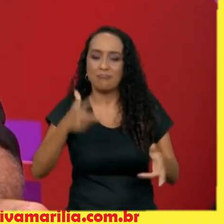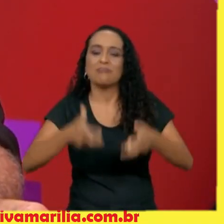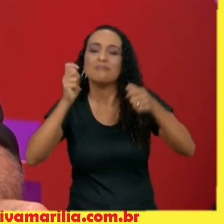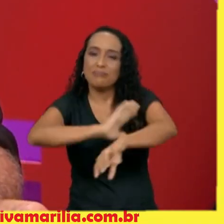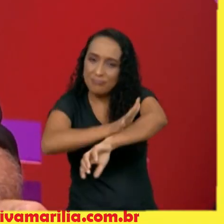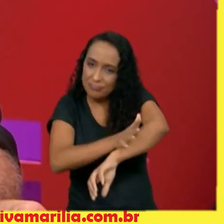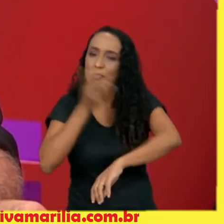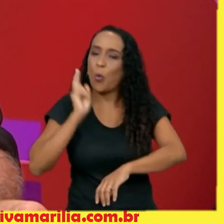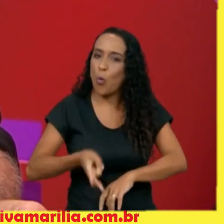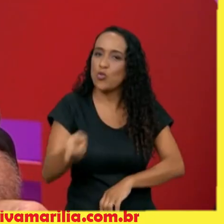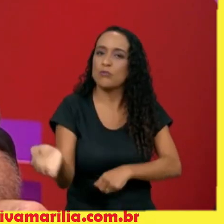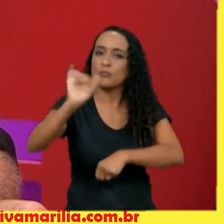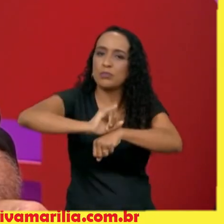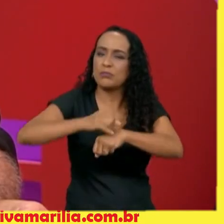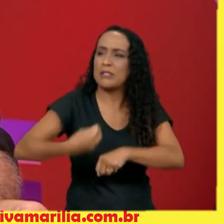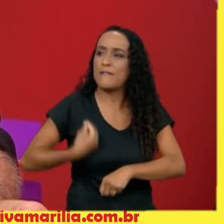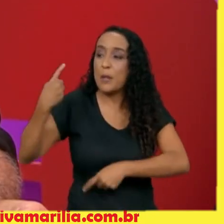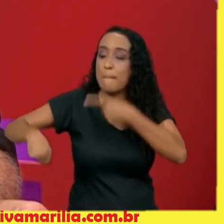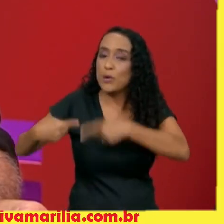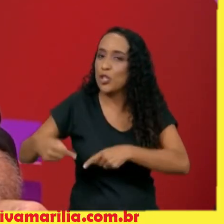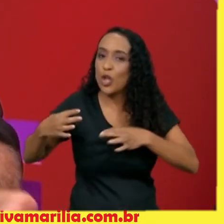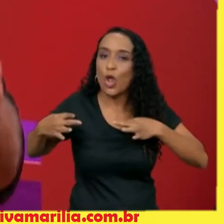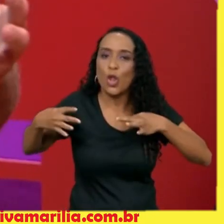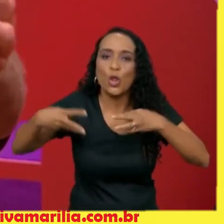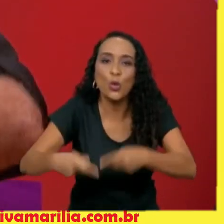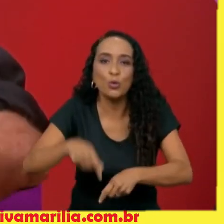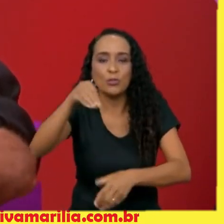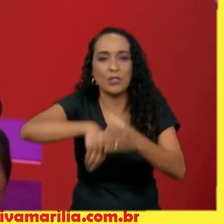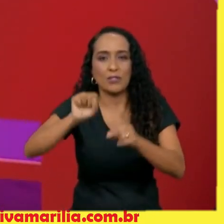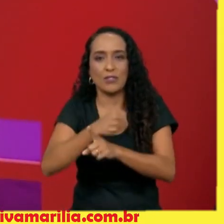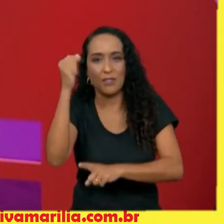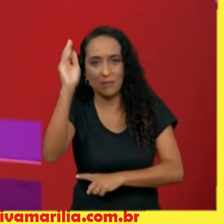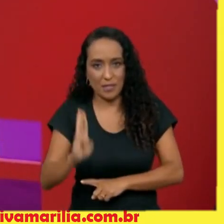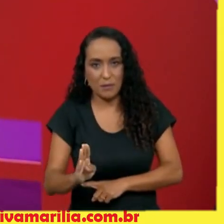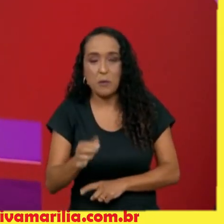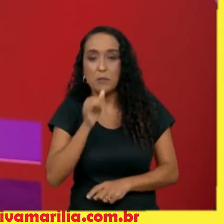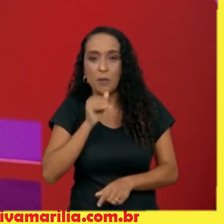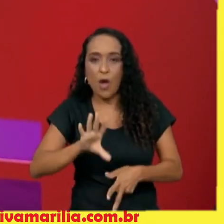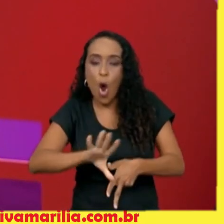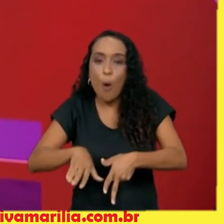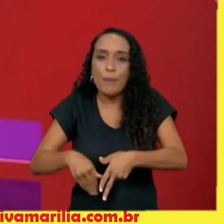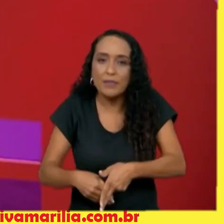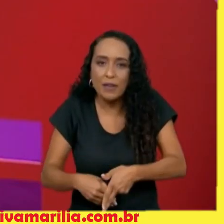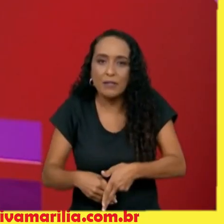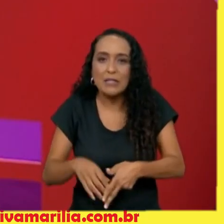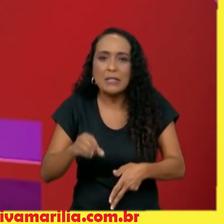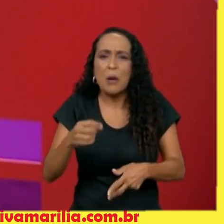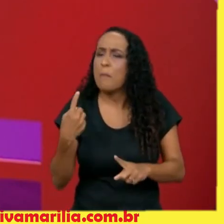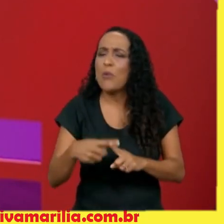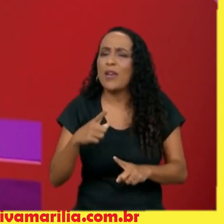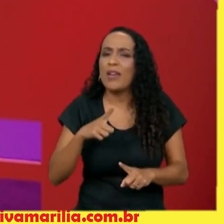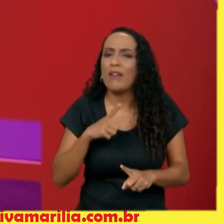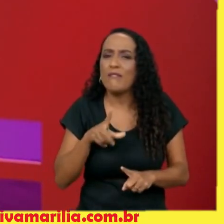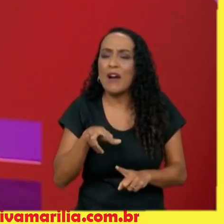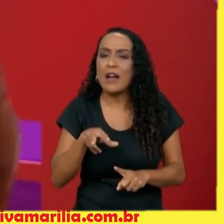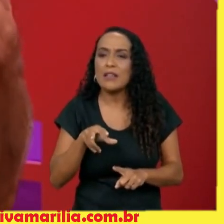continua sendo o núcleo de toda a vida política e social brasileira. Um exemplo, né, a corrupção. Ou seja, quando você tinha... Quer dizer, por que você vai